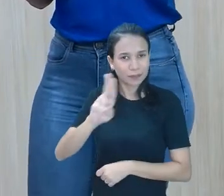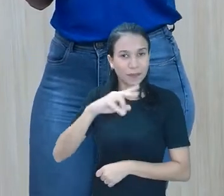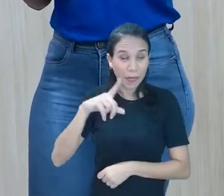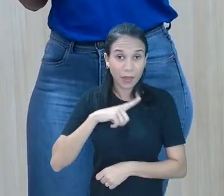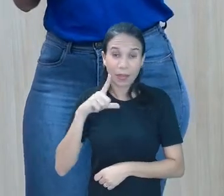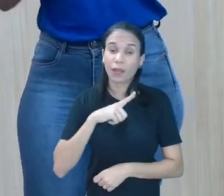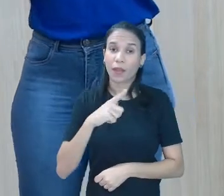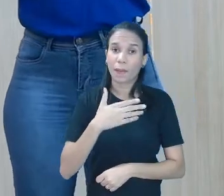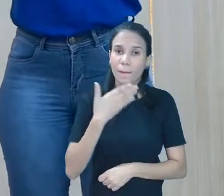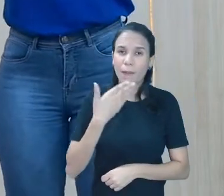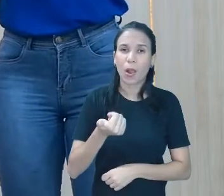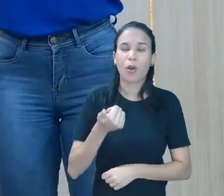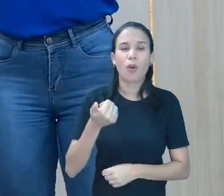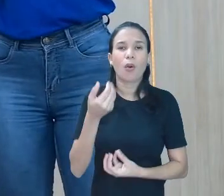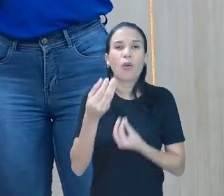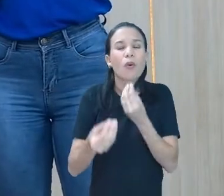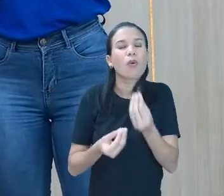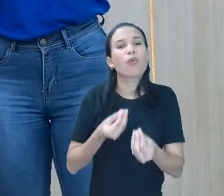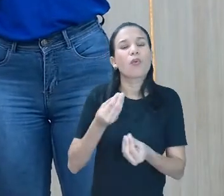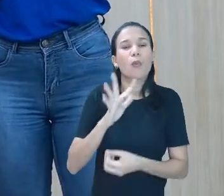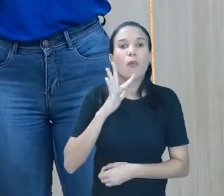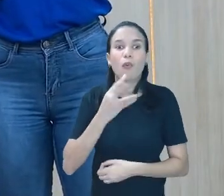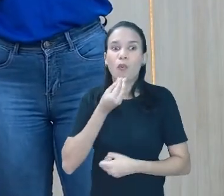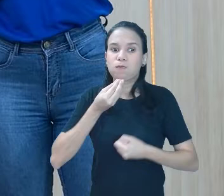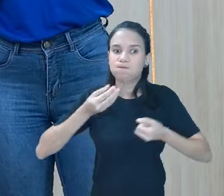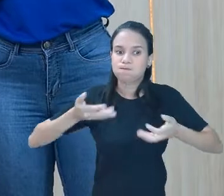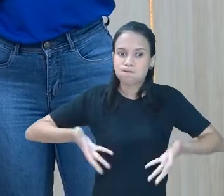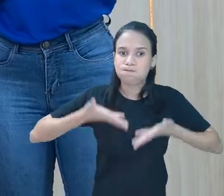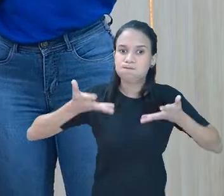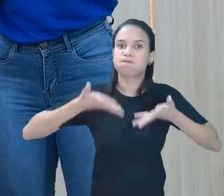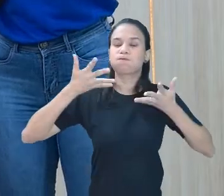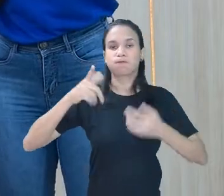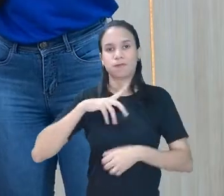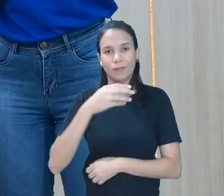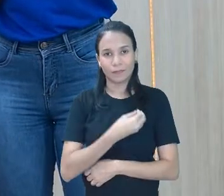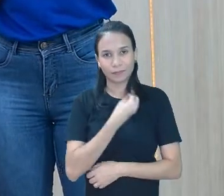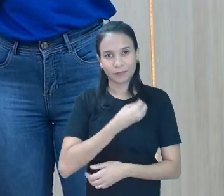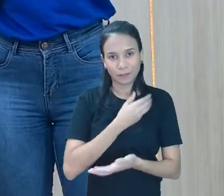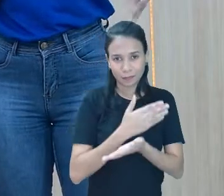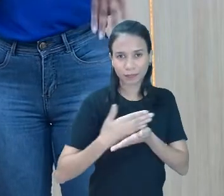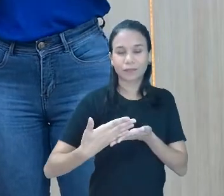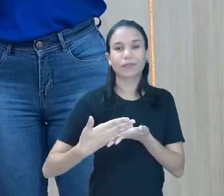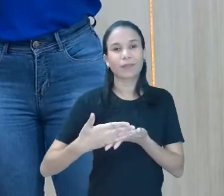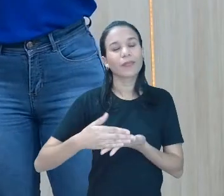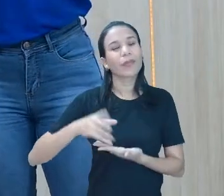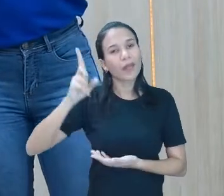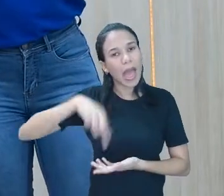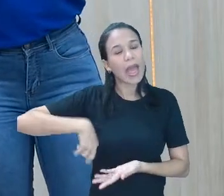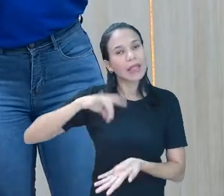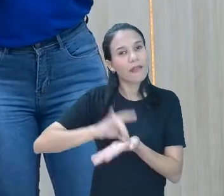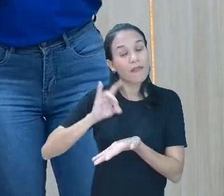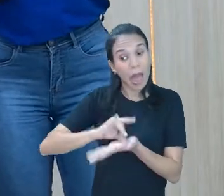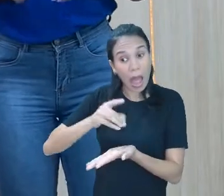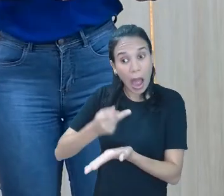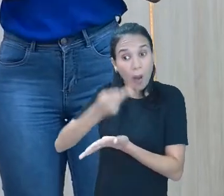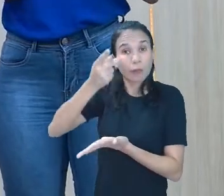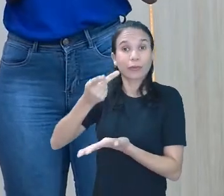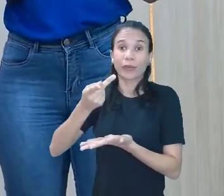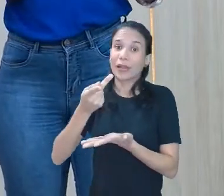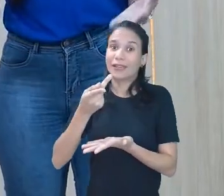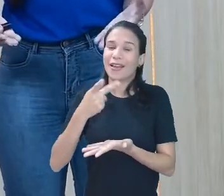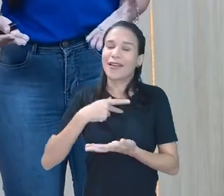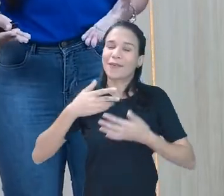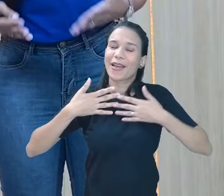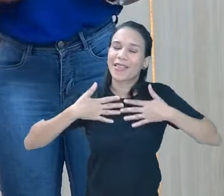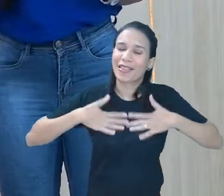utilizar para explorar, para mobilizar o conhecimento que foi lançado a partir da história, ela aconteça de forma